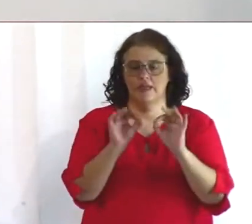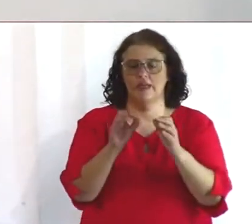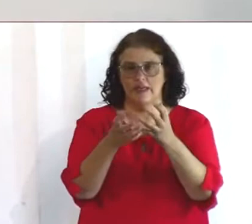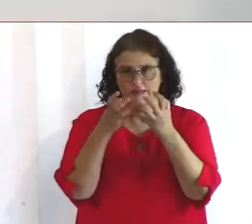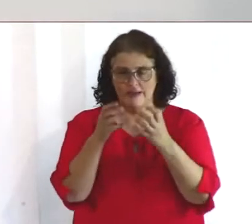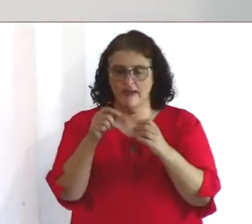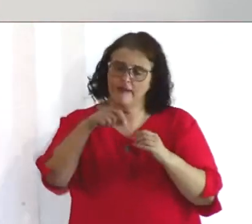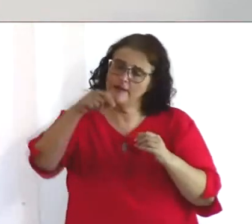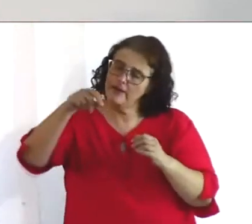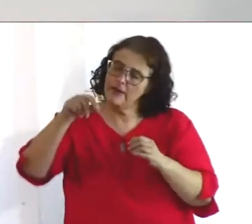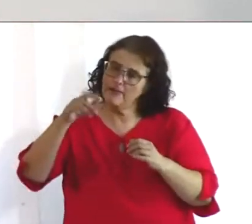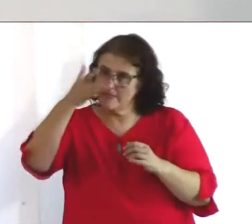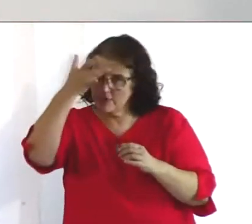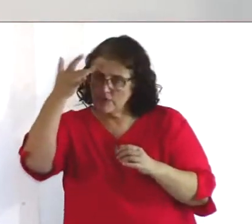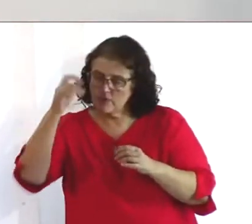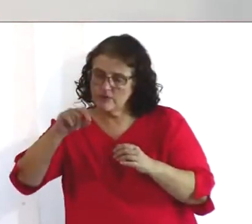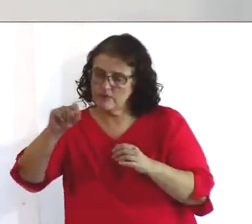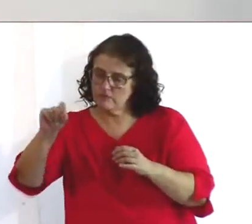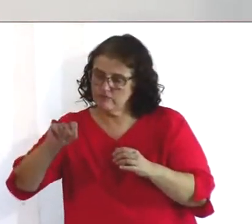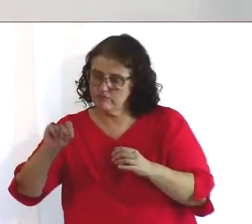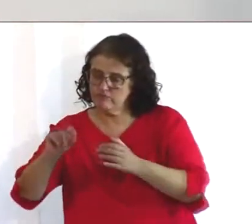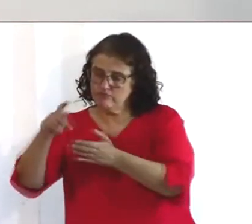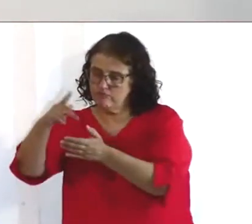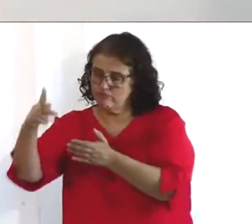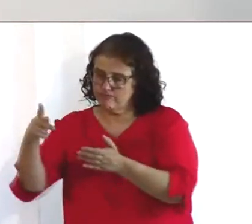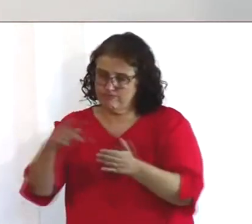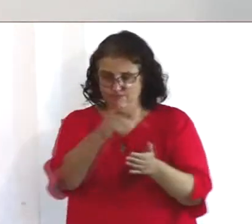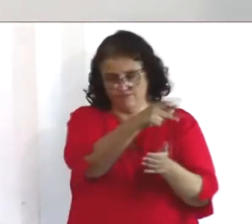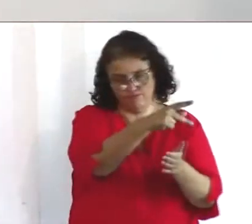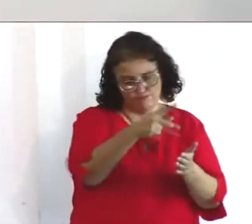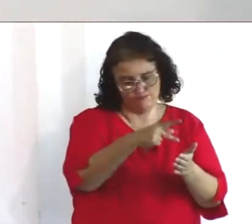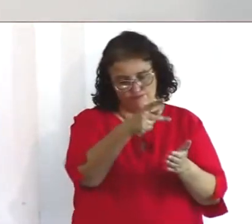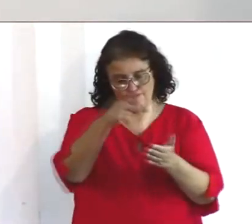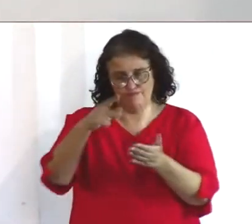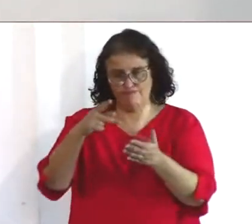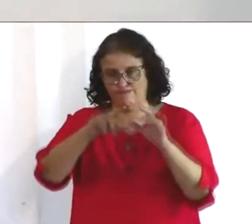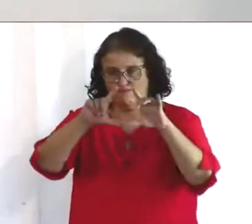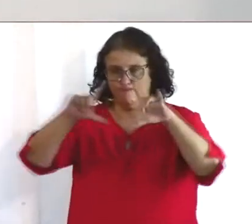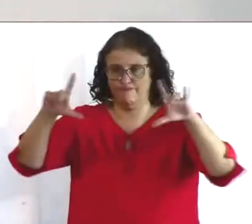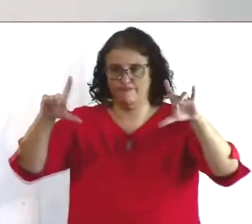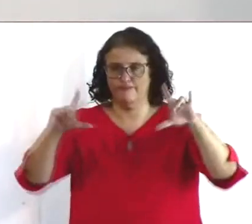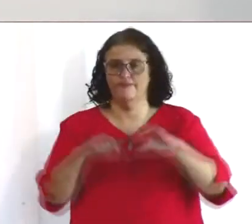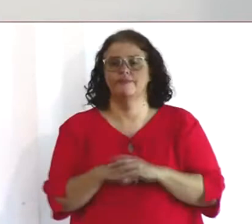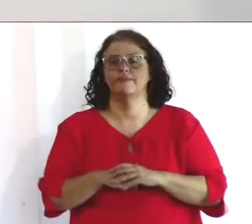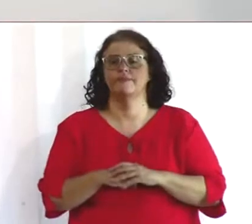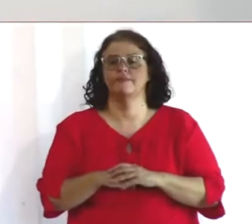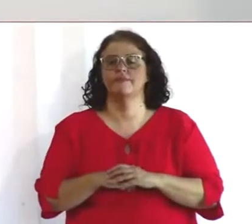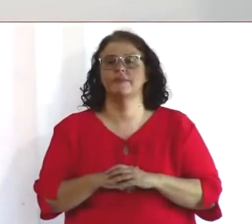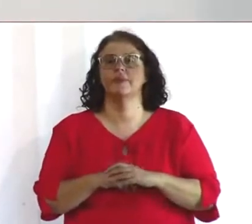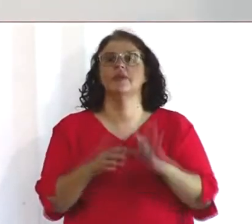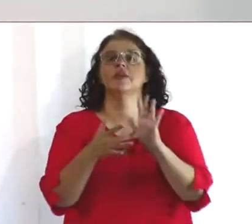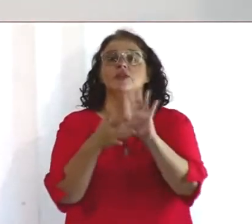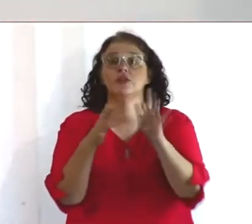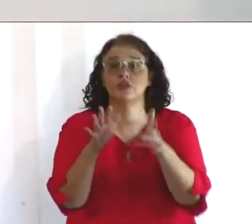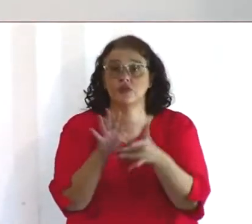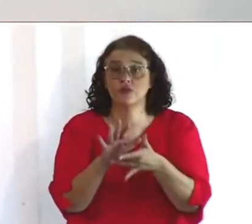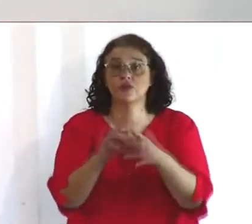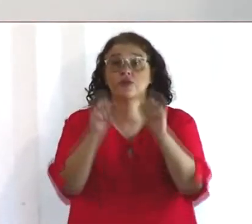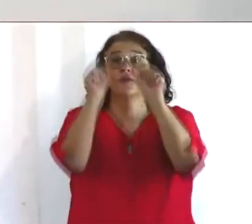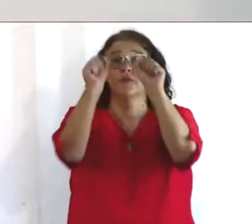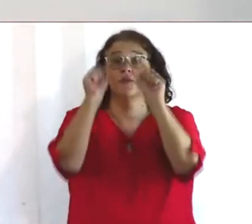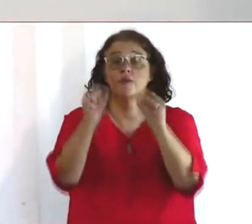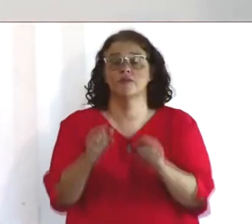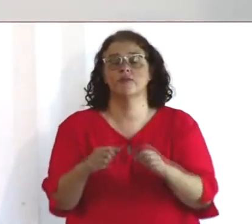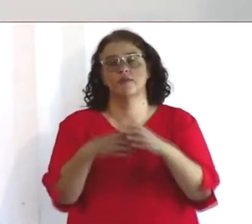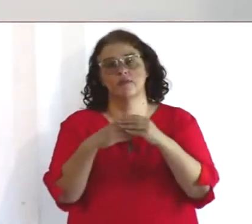Uma Bíblia, uma cidade cheia de pessoas. Quero falar sobre Jesus e o poder da